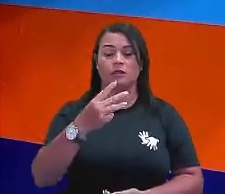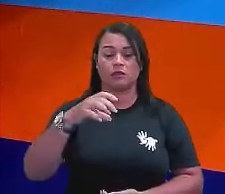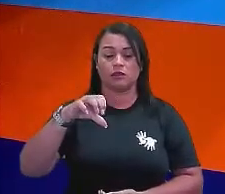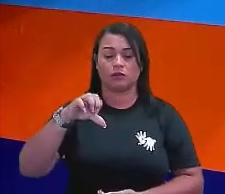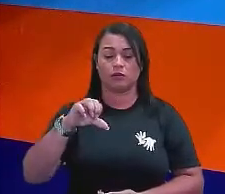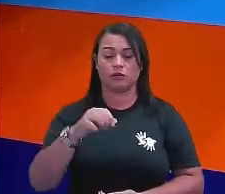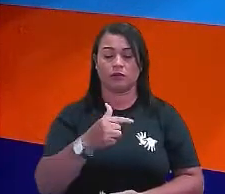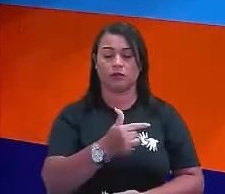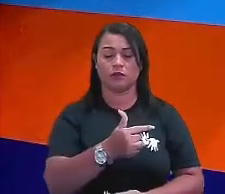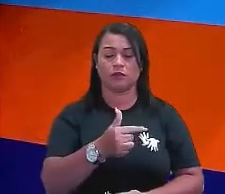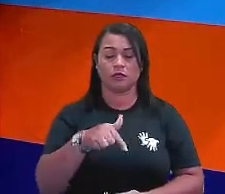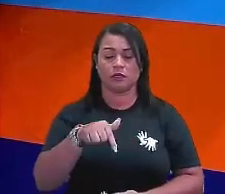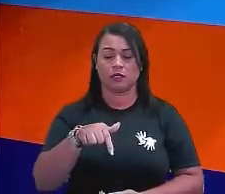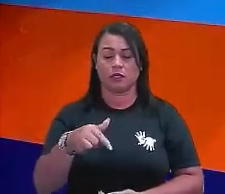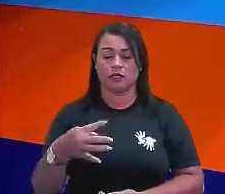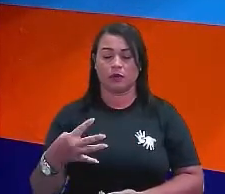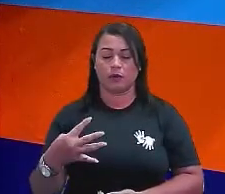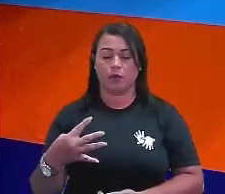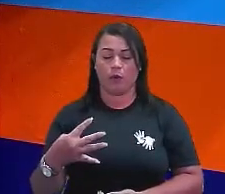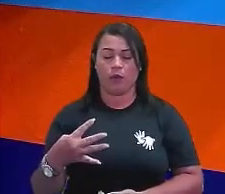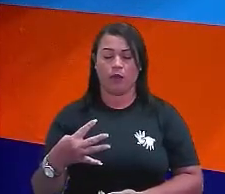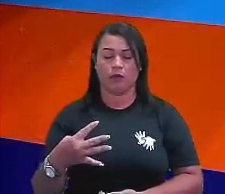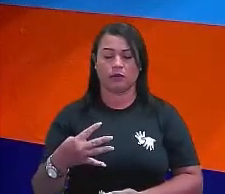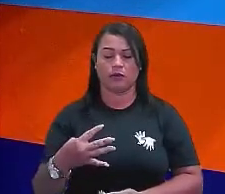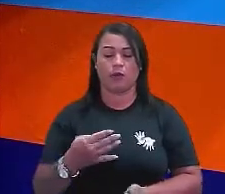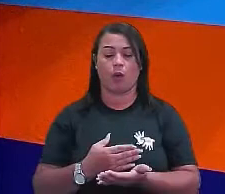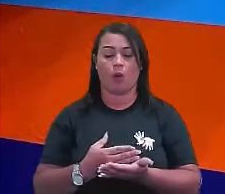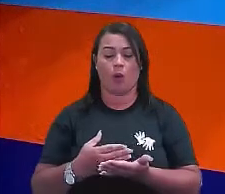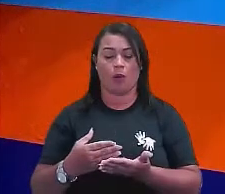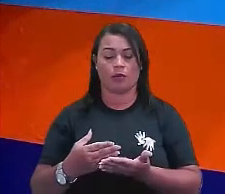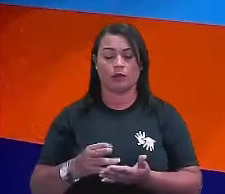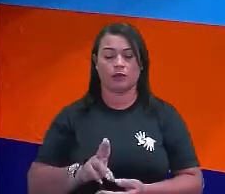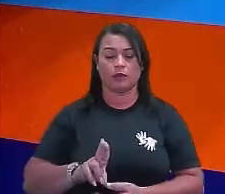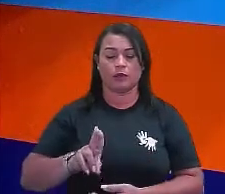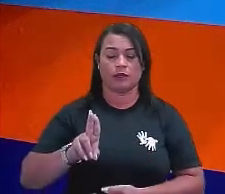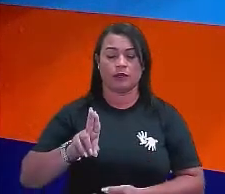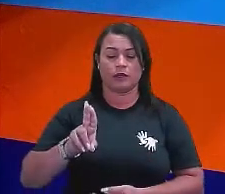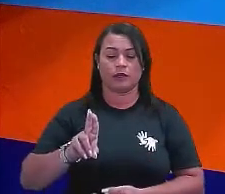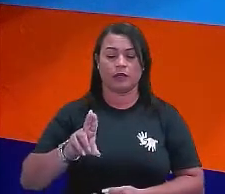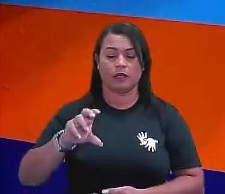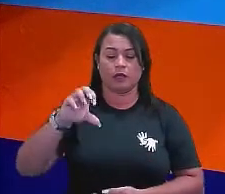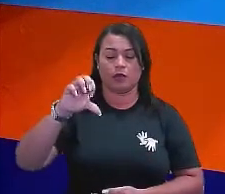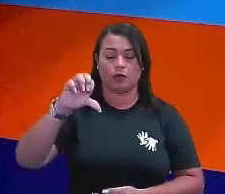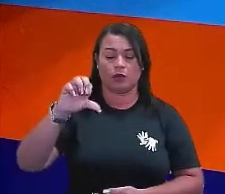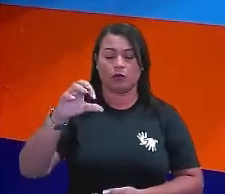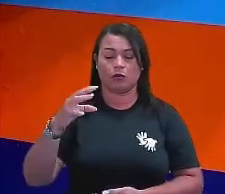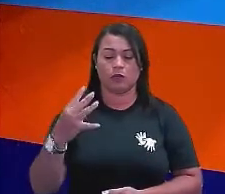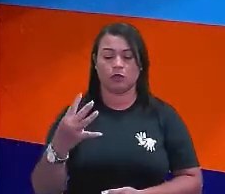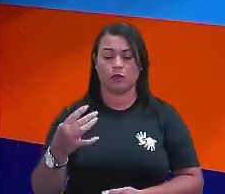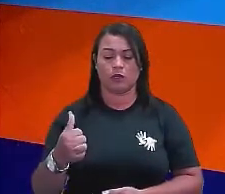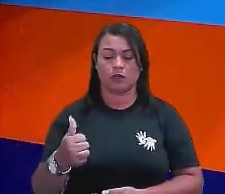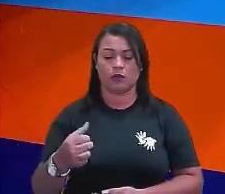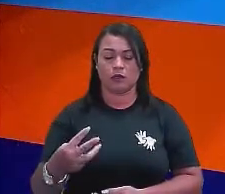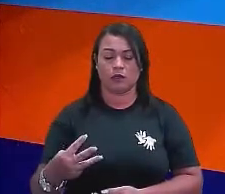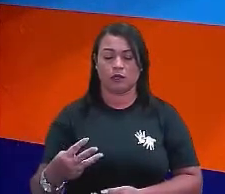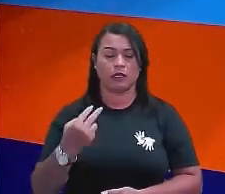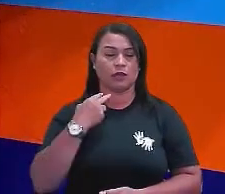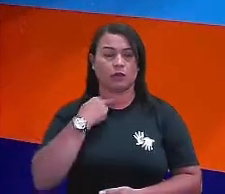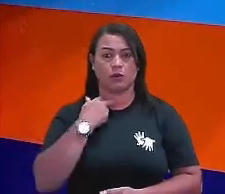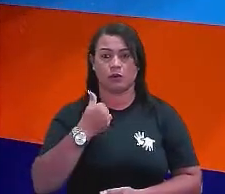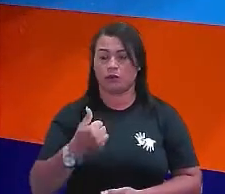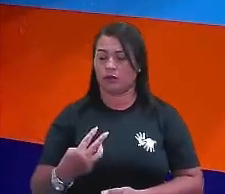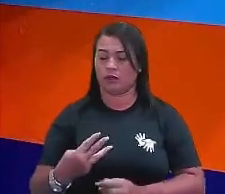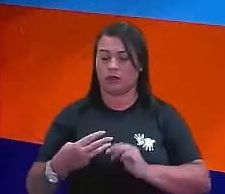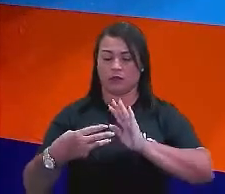439 mais 274. Vou começar pela unidade, ó. 9 mais 4, 13. Não posso botar o 13